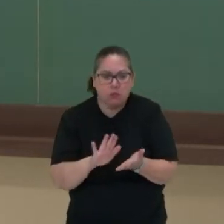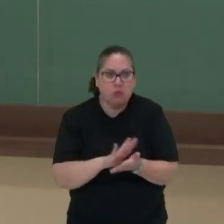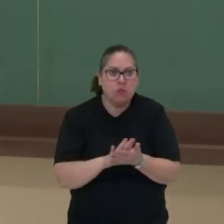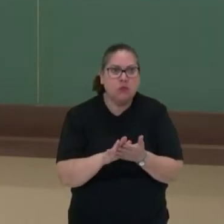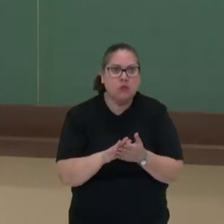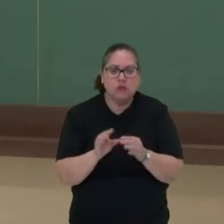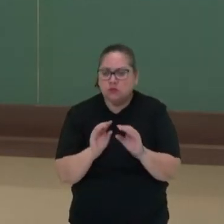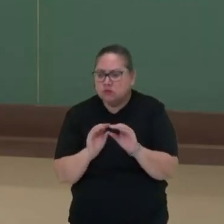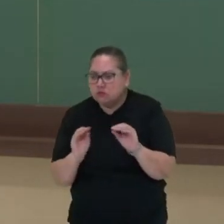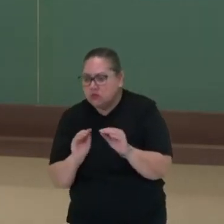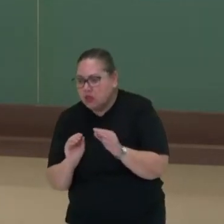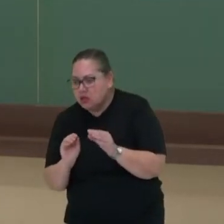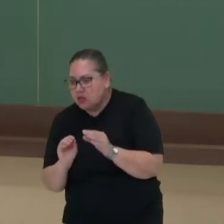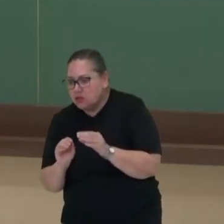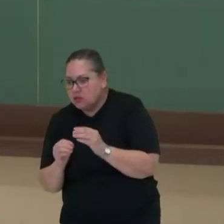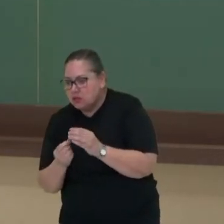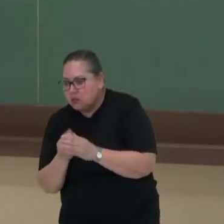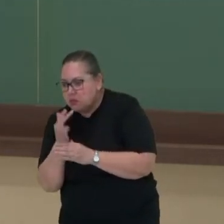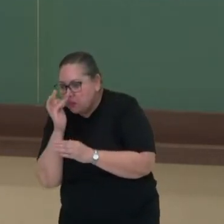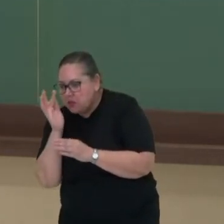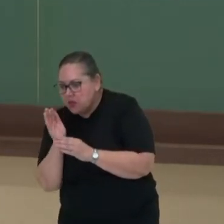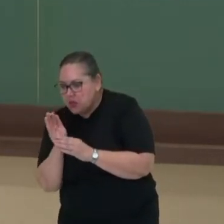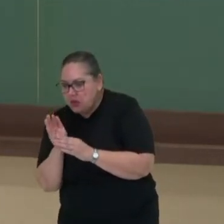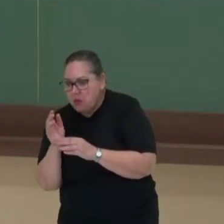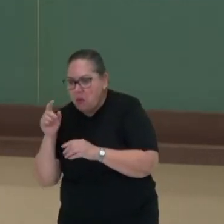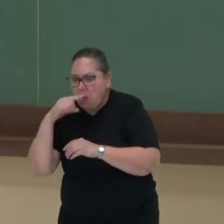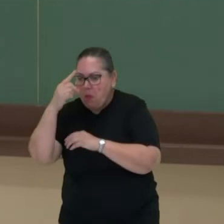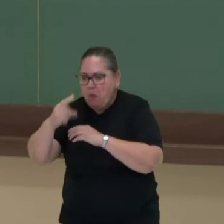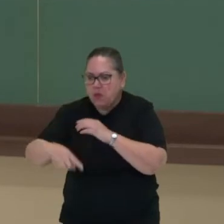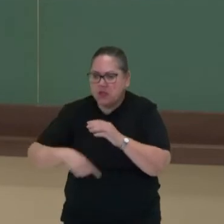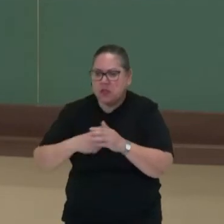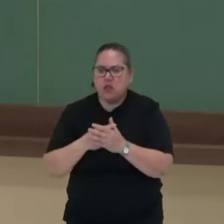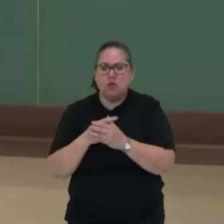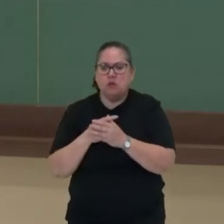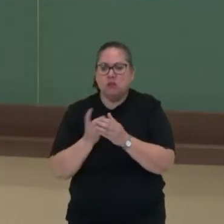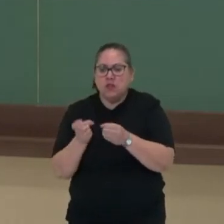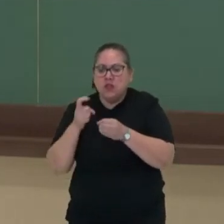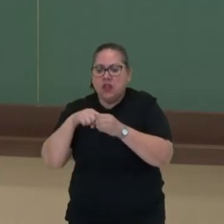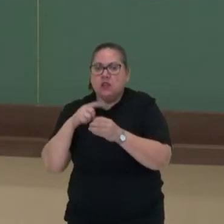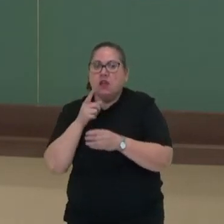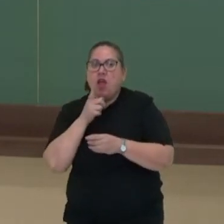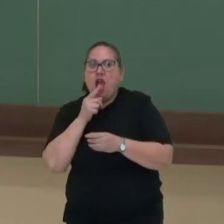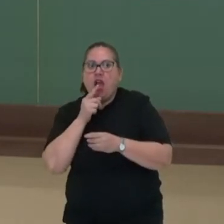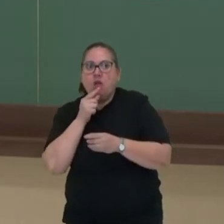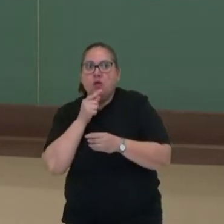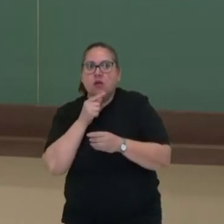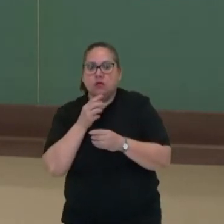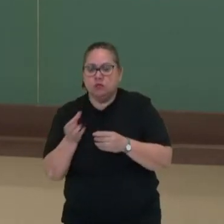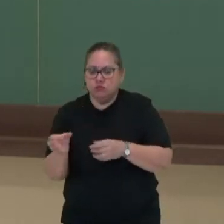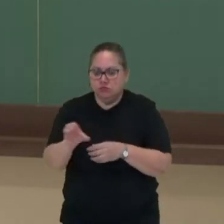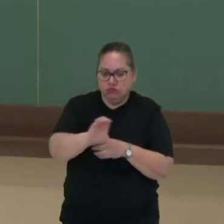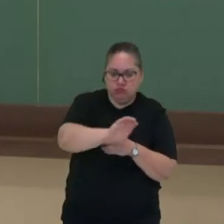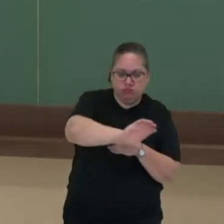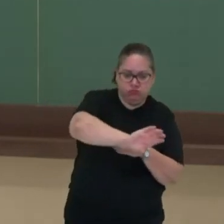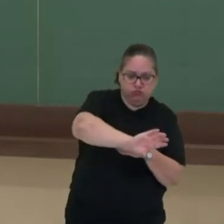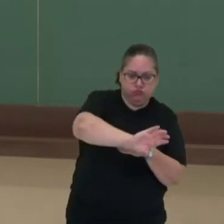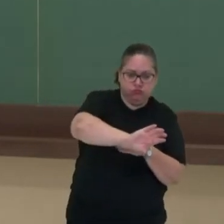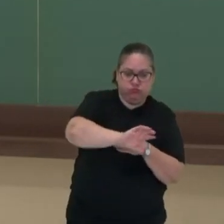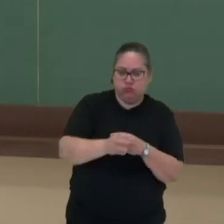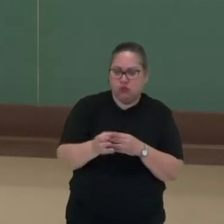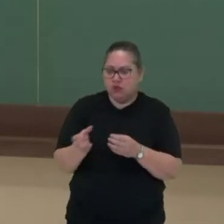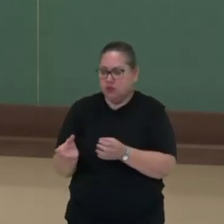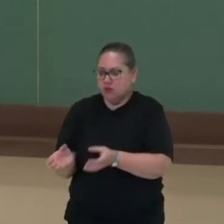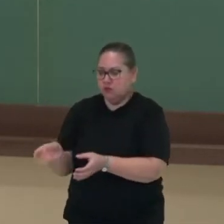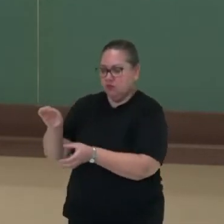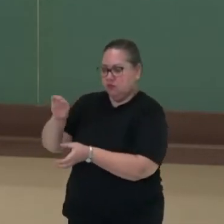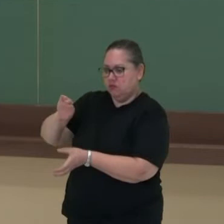tem nenhum vasinho de planta, um pneu, uma garrafa que esteja acumulando água. Se tiver, desperdiça, né?